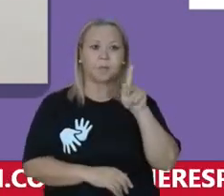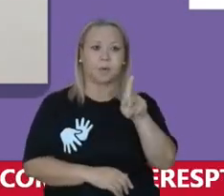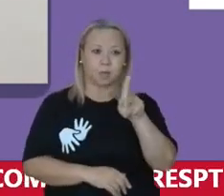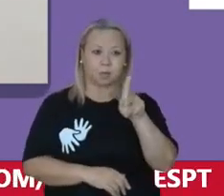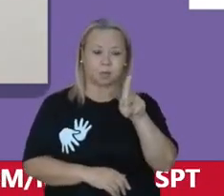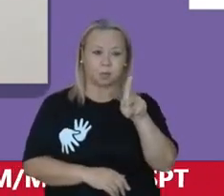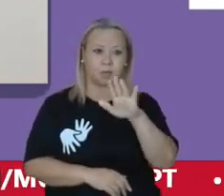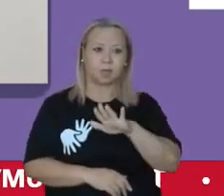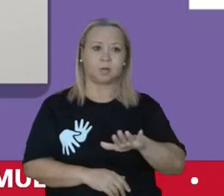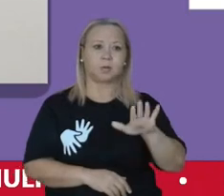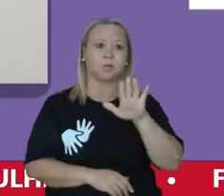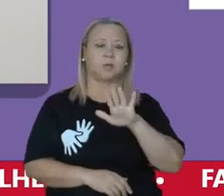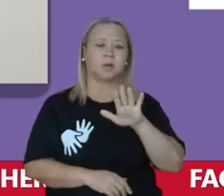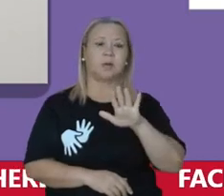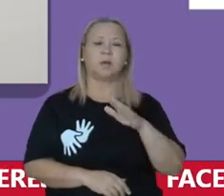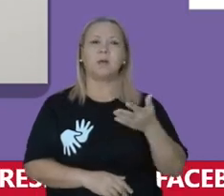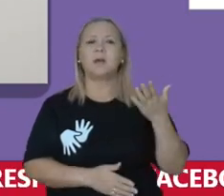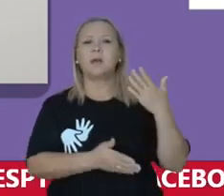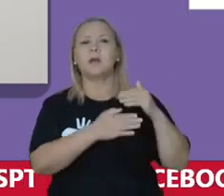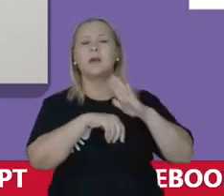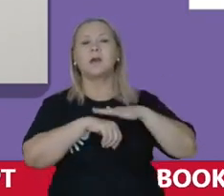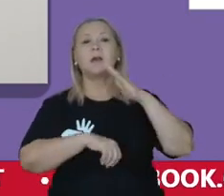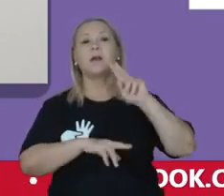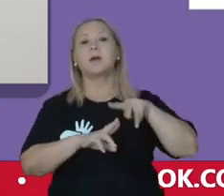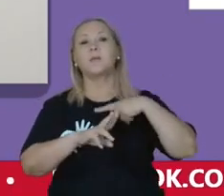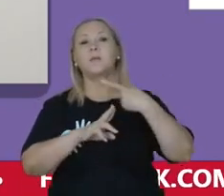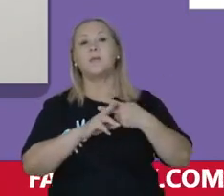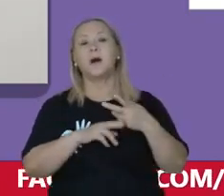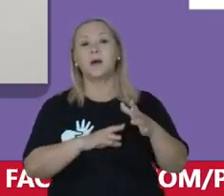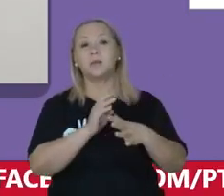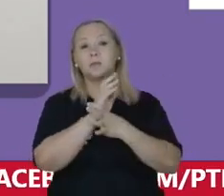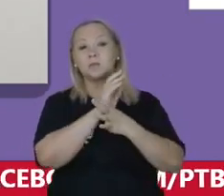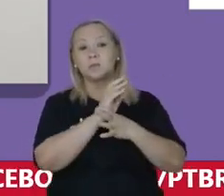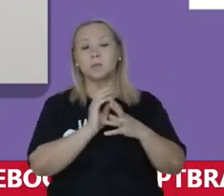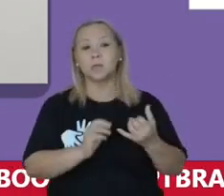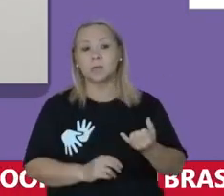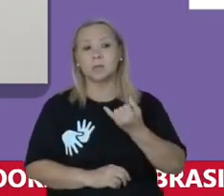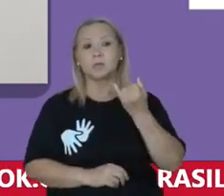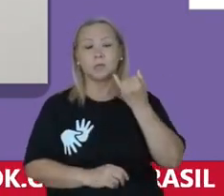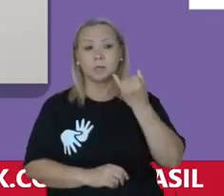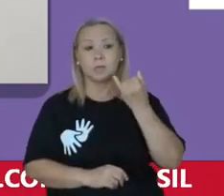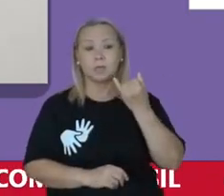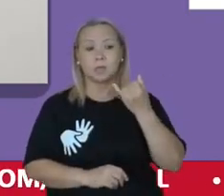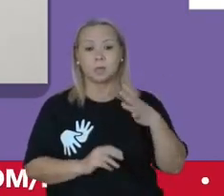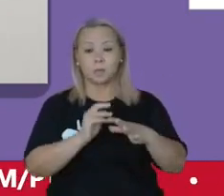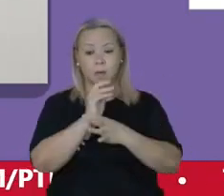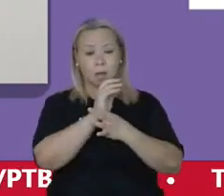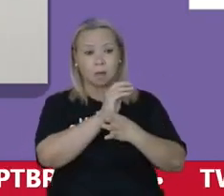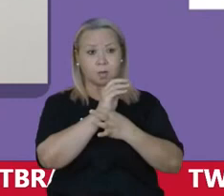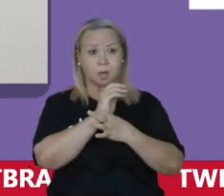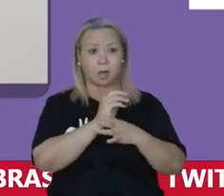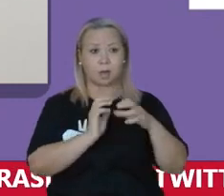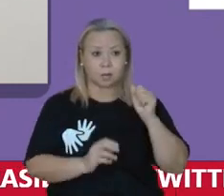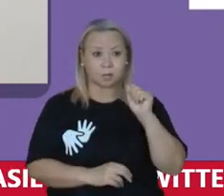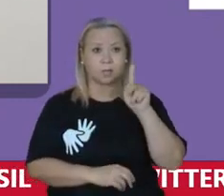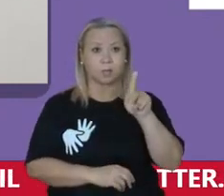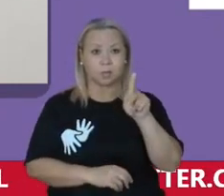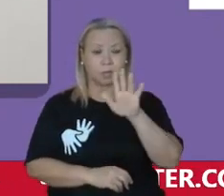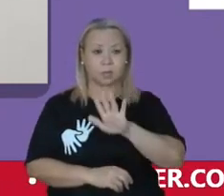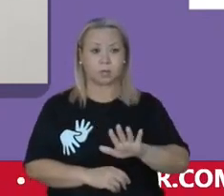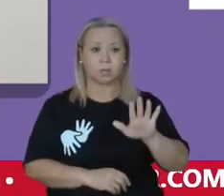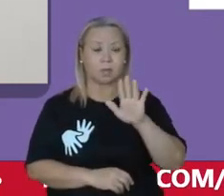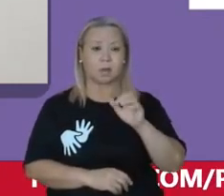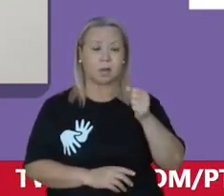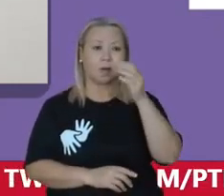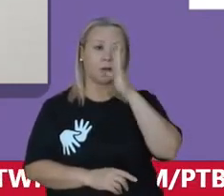seguridade social, ela é mais do que suficiente para sustentar o sistema de seguridade social no